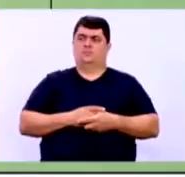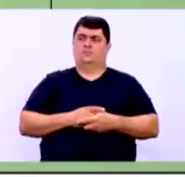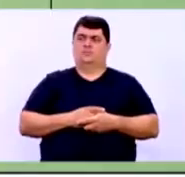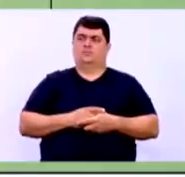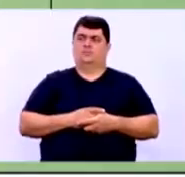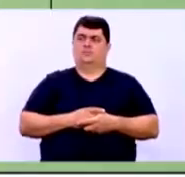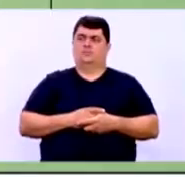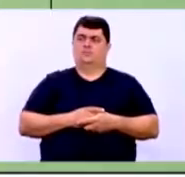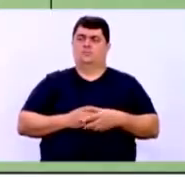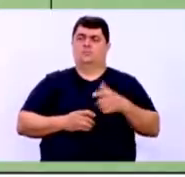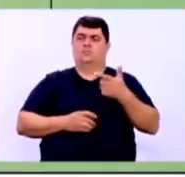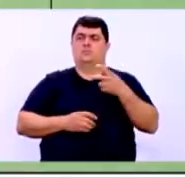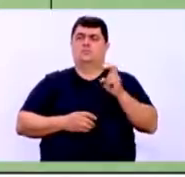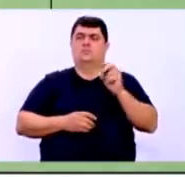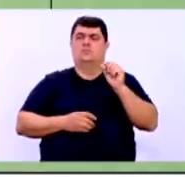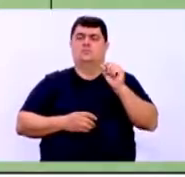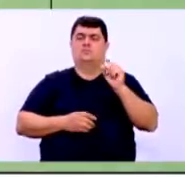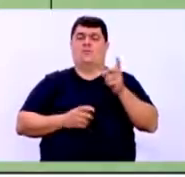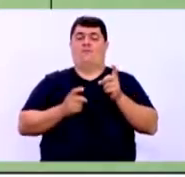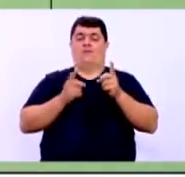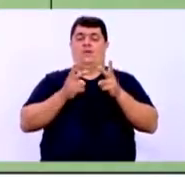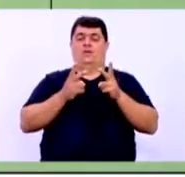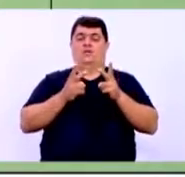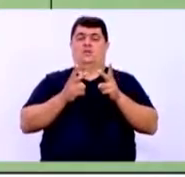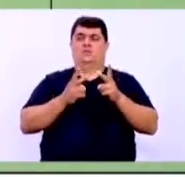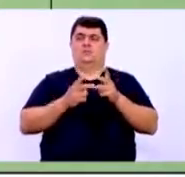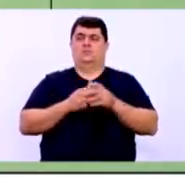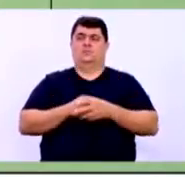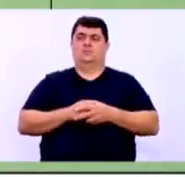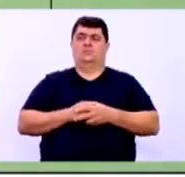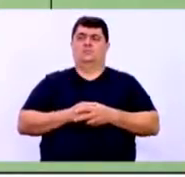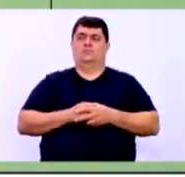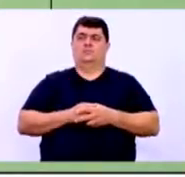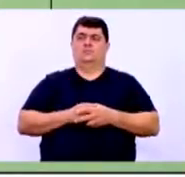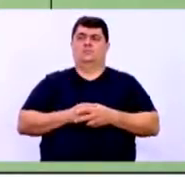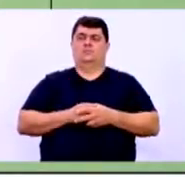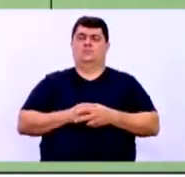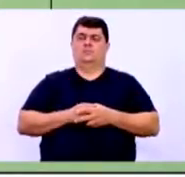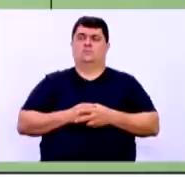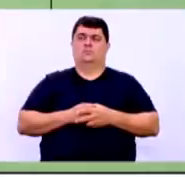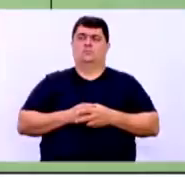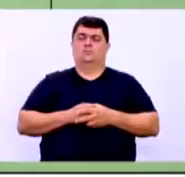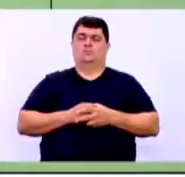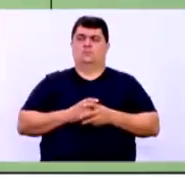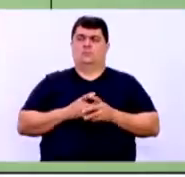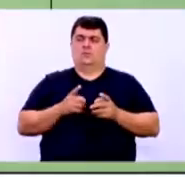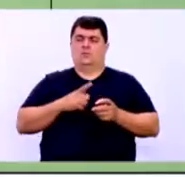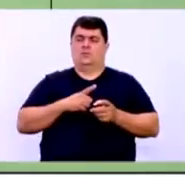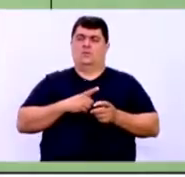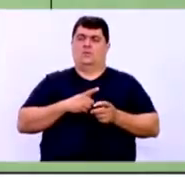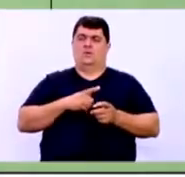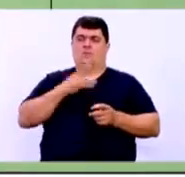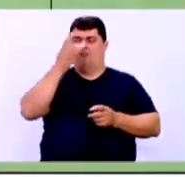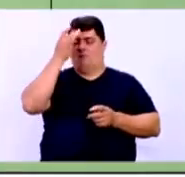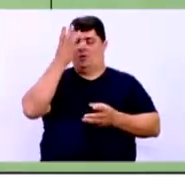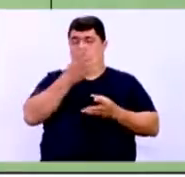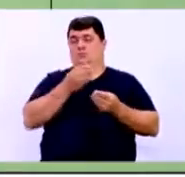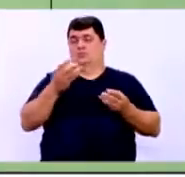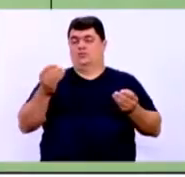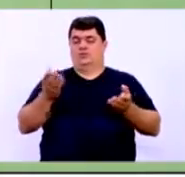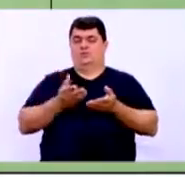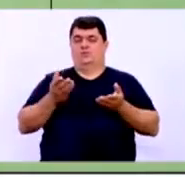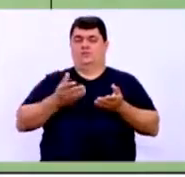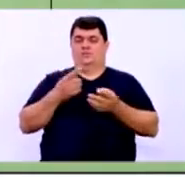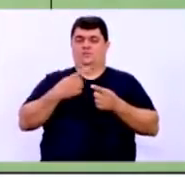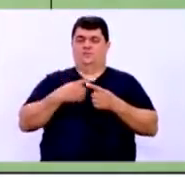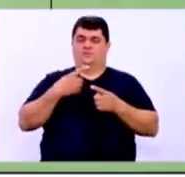E no dia 25, o que aconteceu? Venda, 11 unidades. Pô, professor, agora o senhor está até brincando, ficou até fácil demais. Por